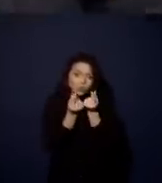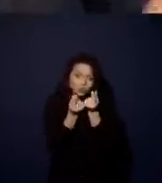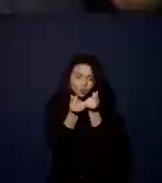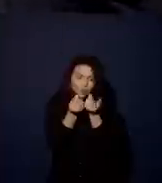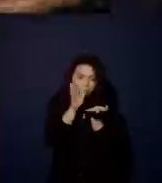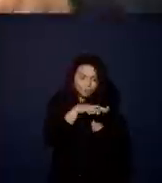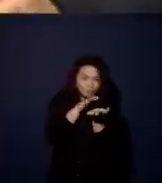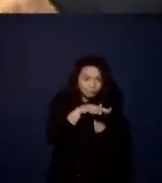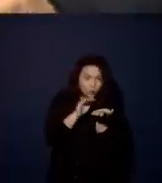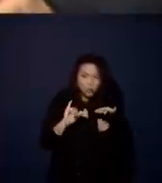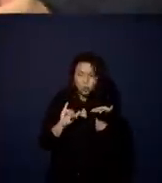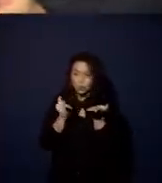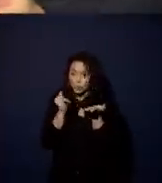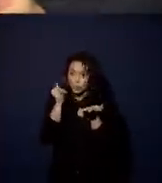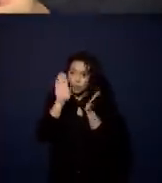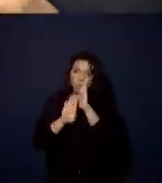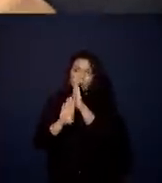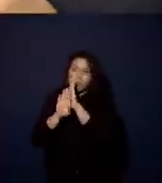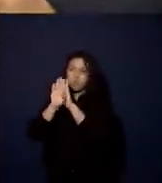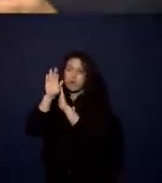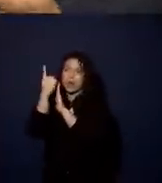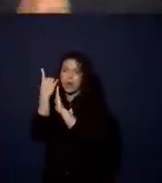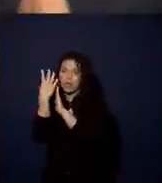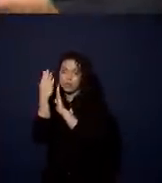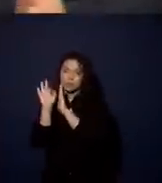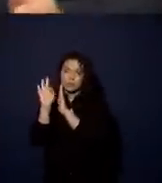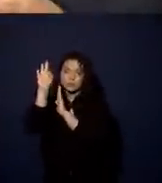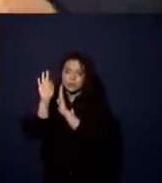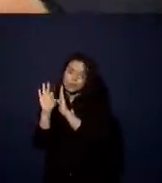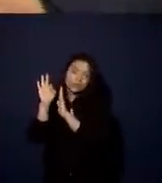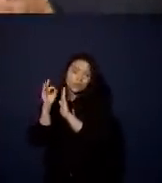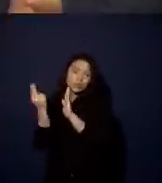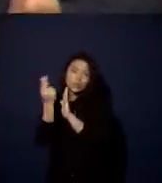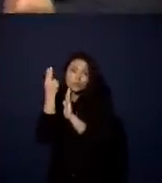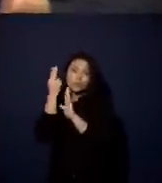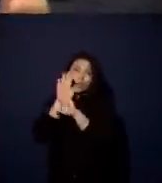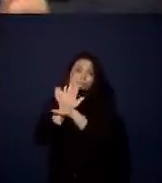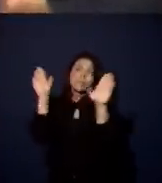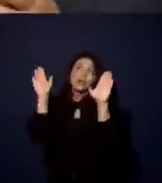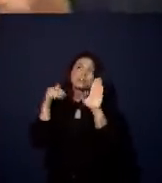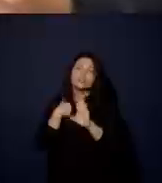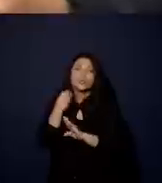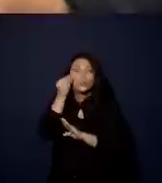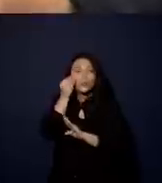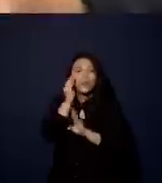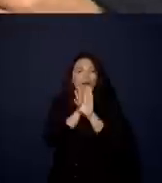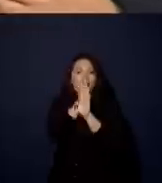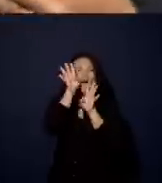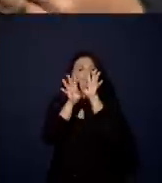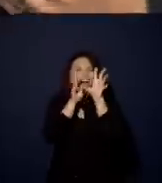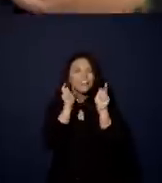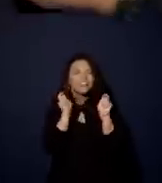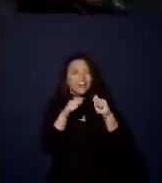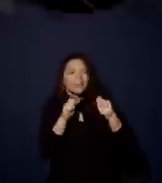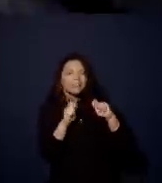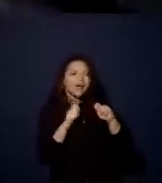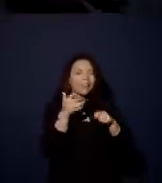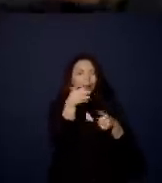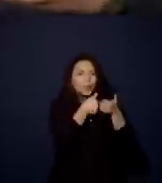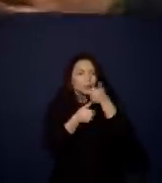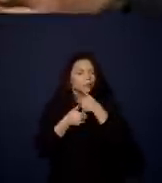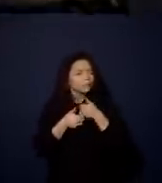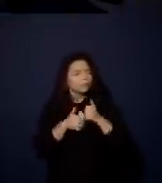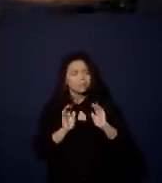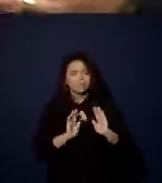com taxa de juros do tamanho que tá ele não permite mais aventuras Então quem tem